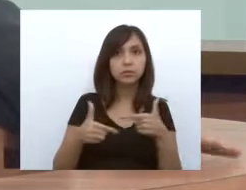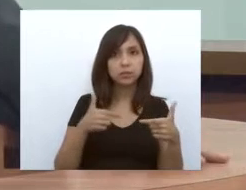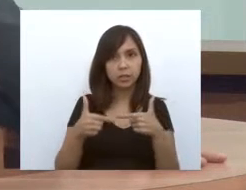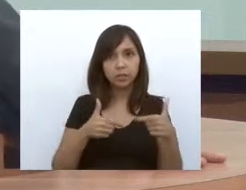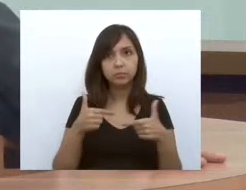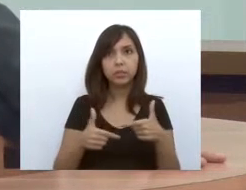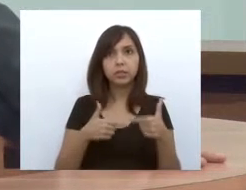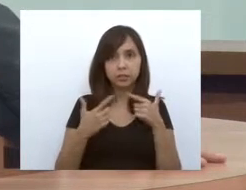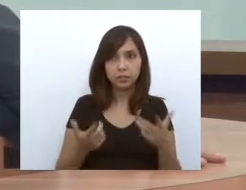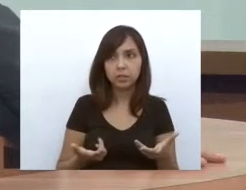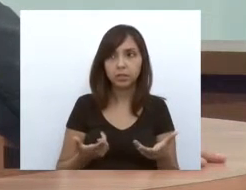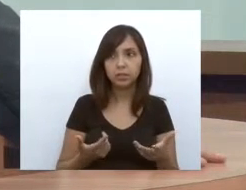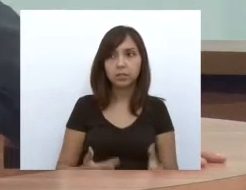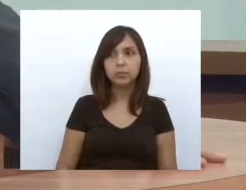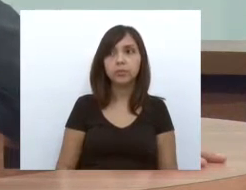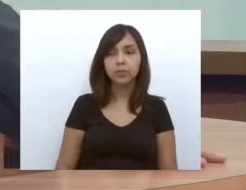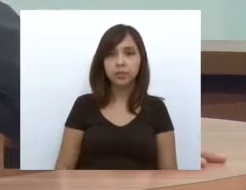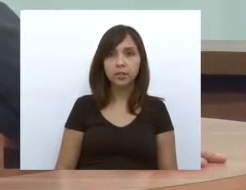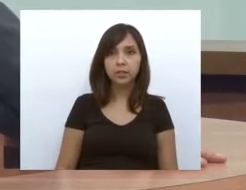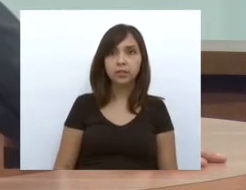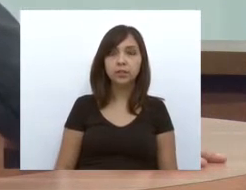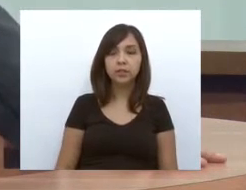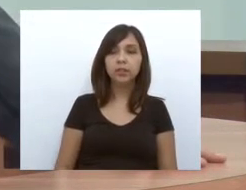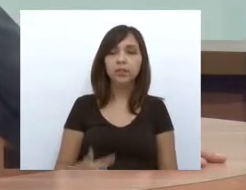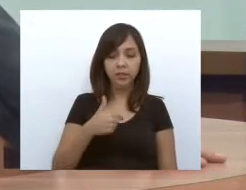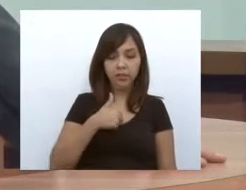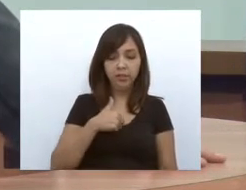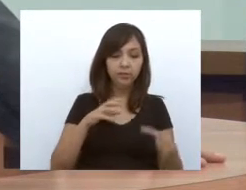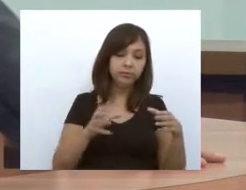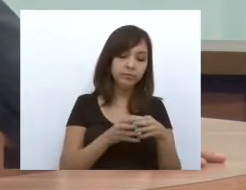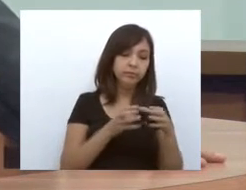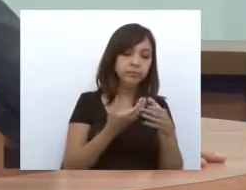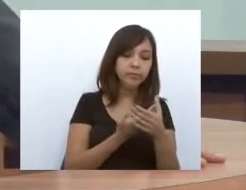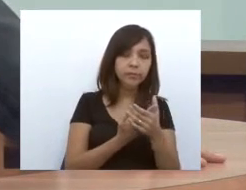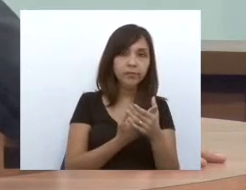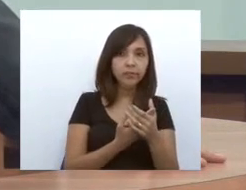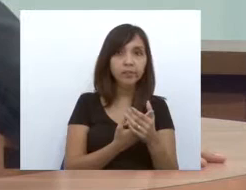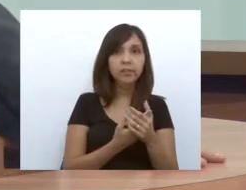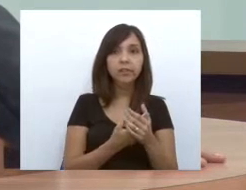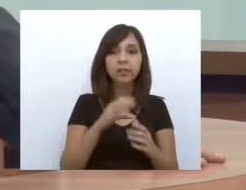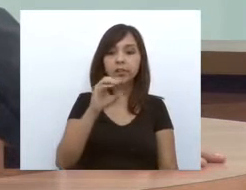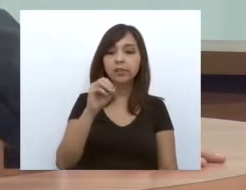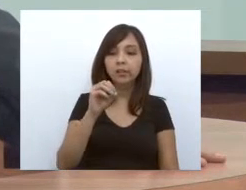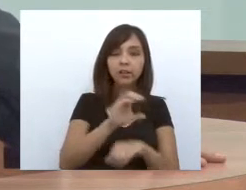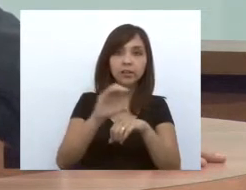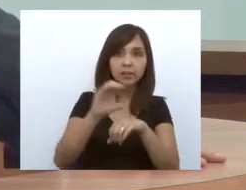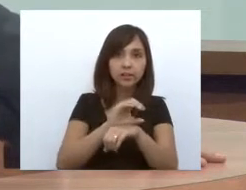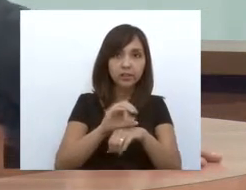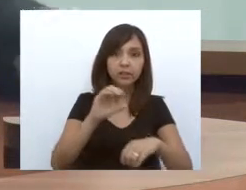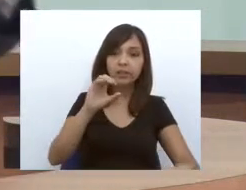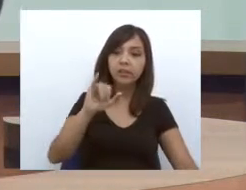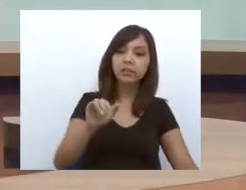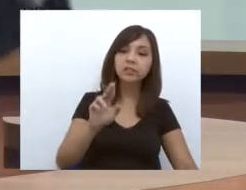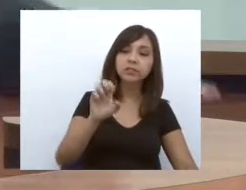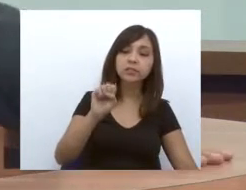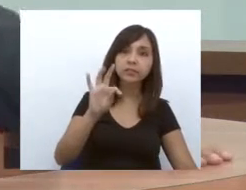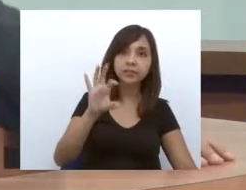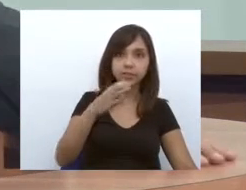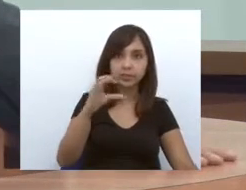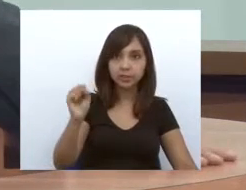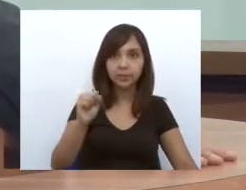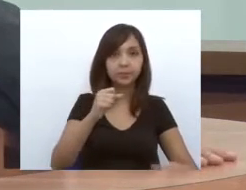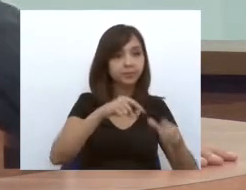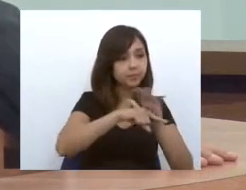A comissão que eu faço, duas comissões, uma das quais que eu faço parte, Comissão de Constituição e Justiça, que analisa